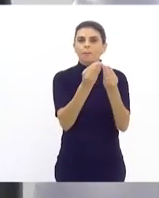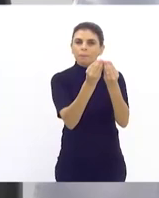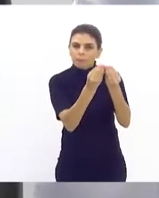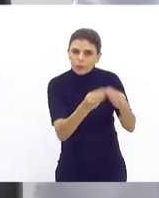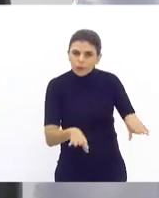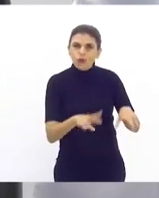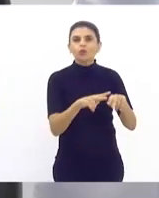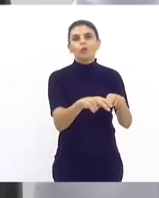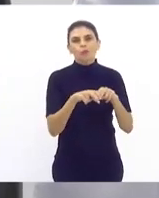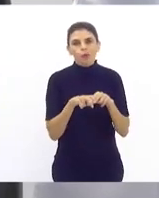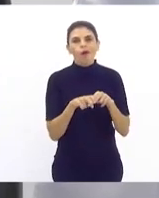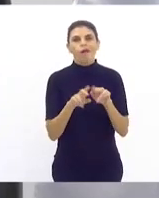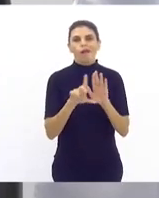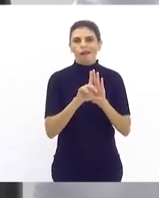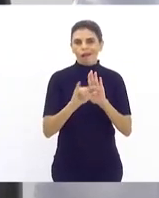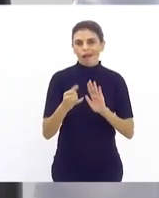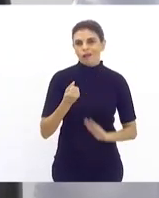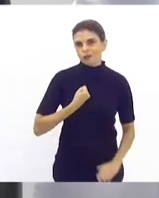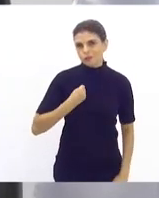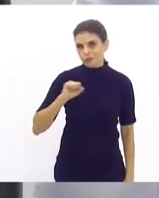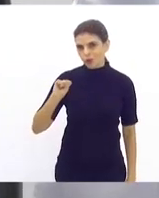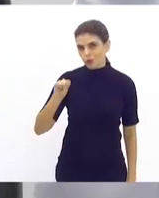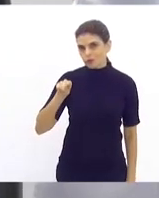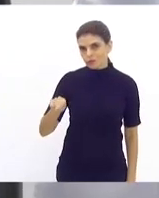prejudicabilidade, em razão da lei número